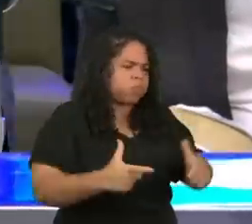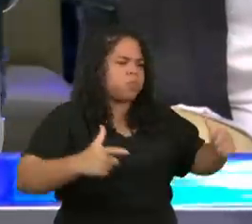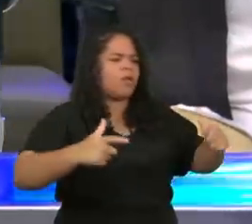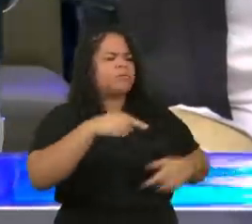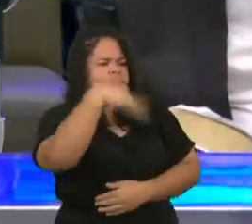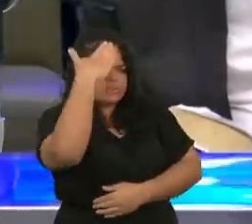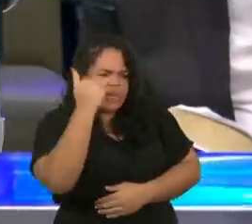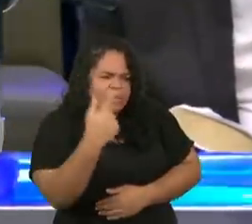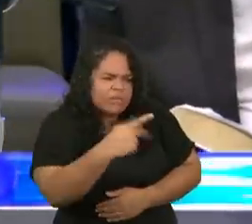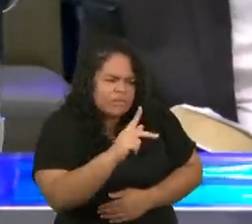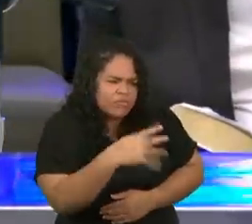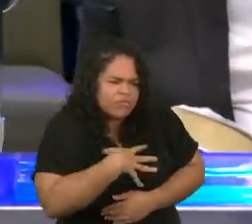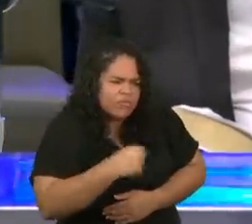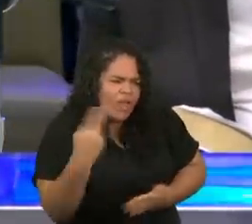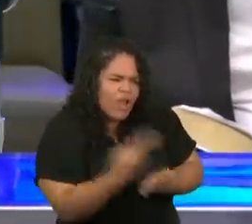porque